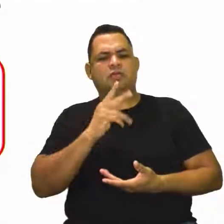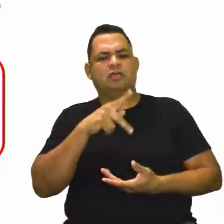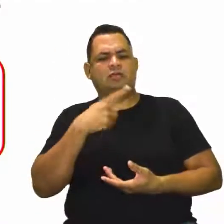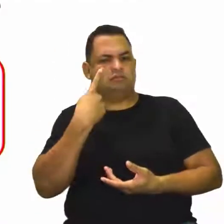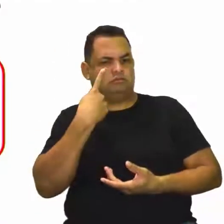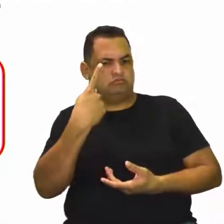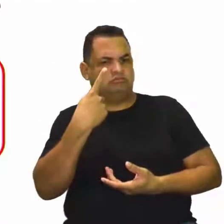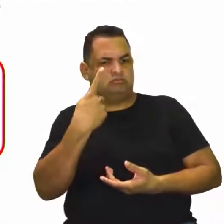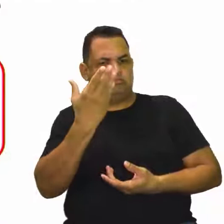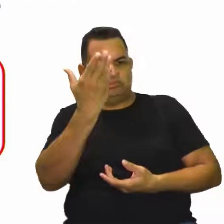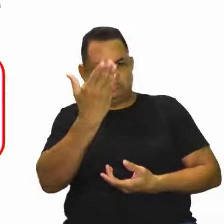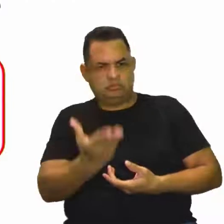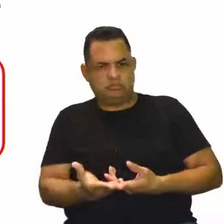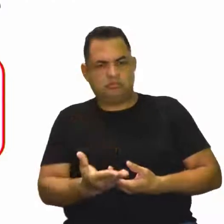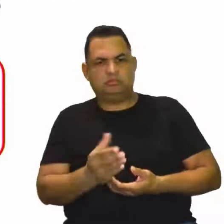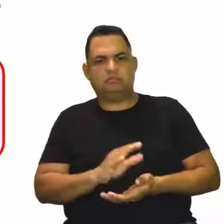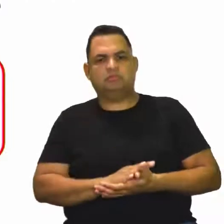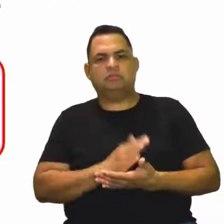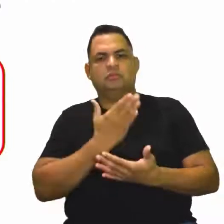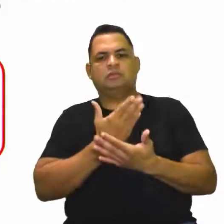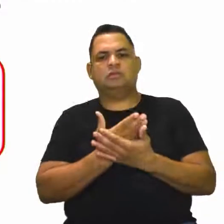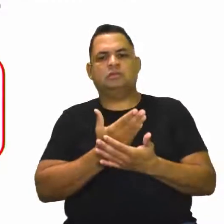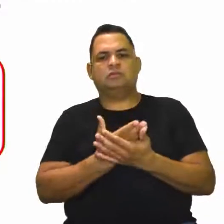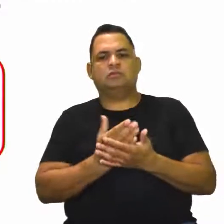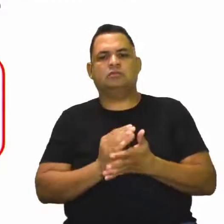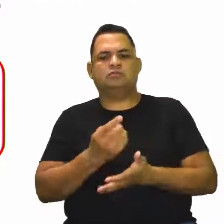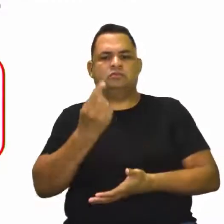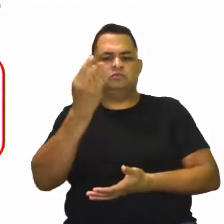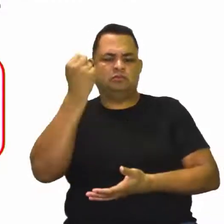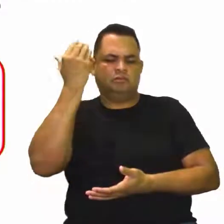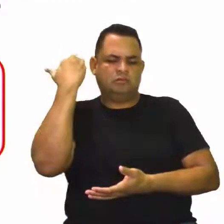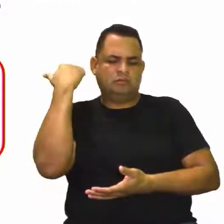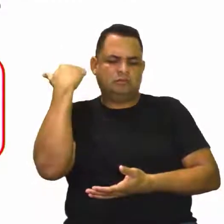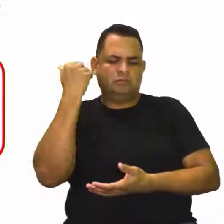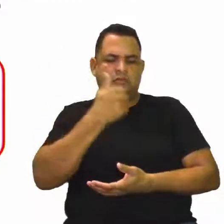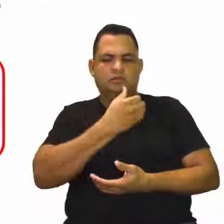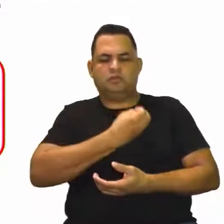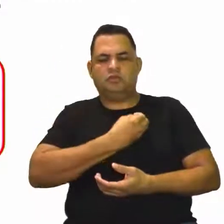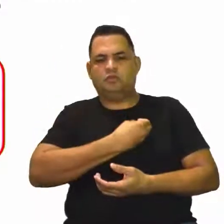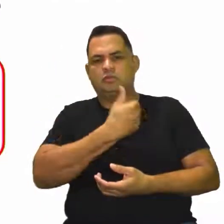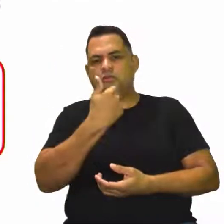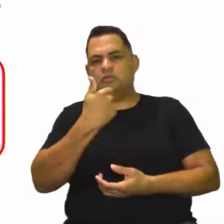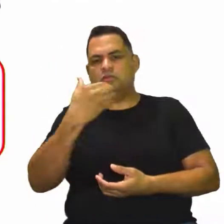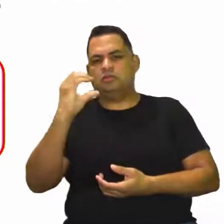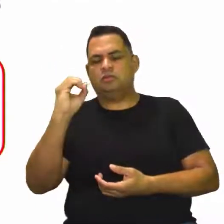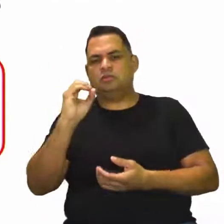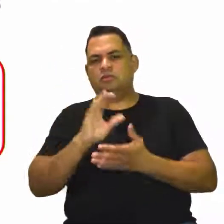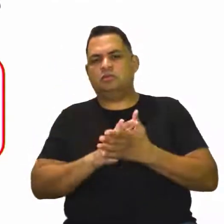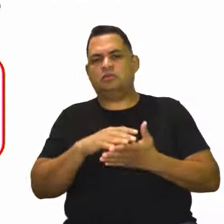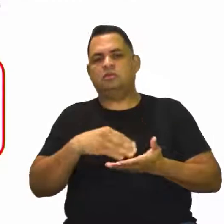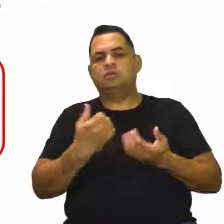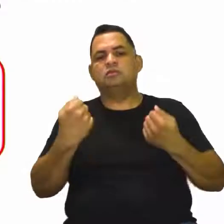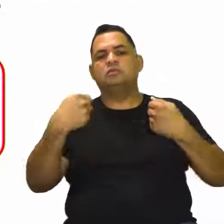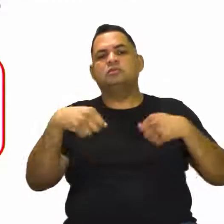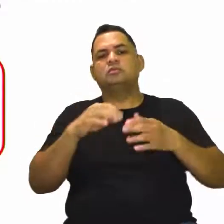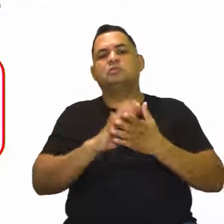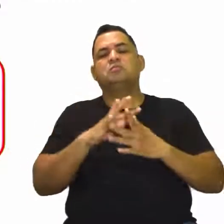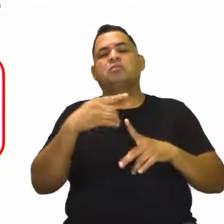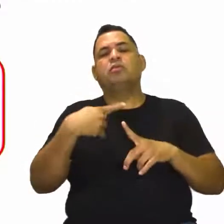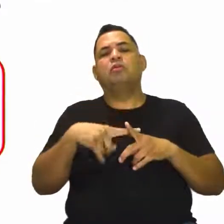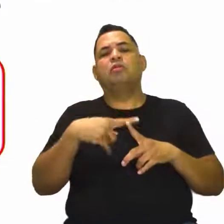gráfico anteriormente, né? Que foi na aula bem lá atrás, na aula 10, onde a gente falou aqui os possíveis